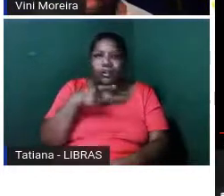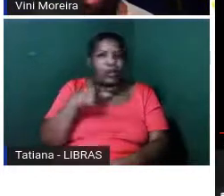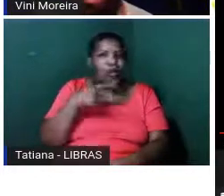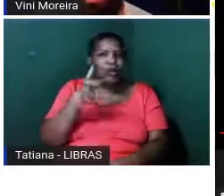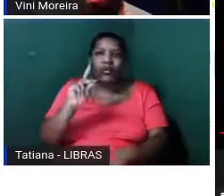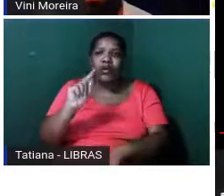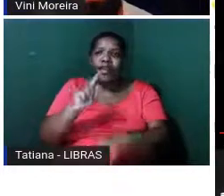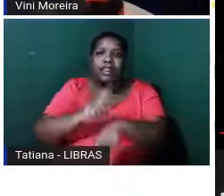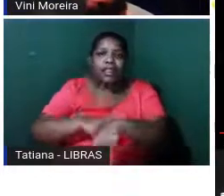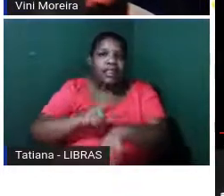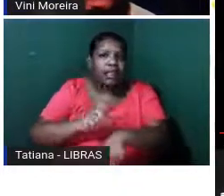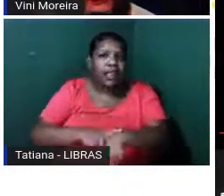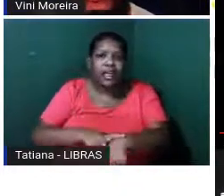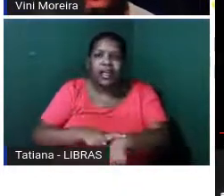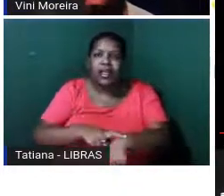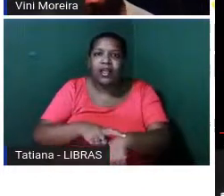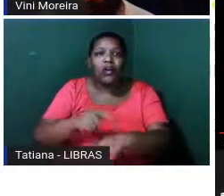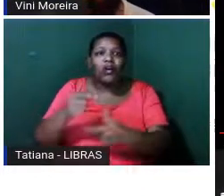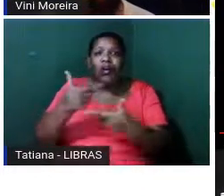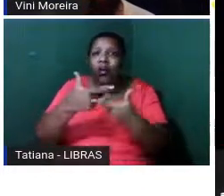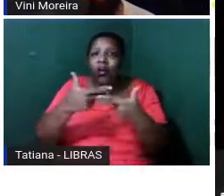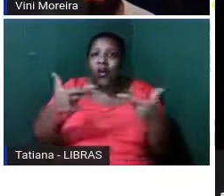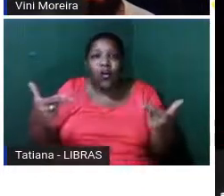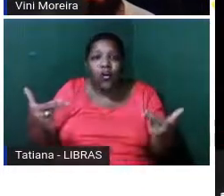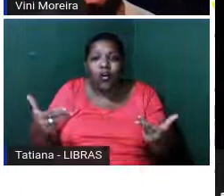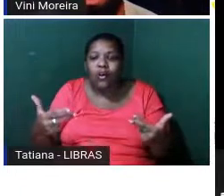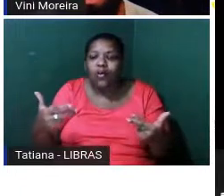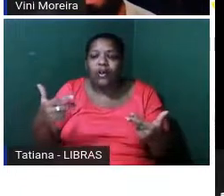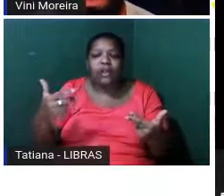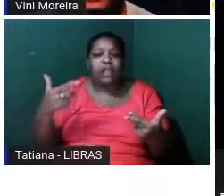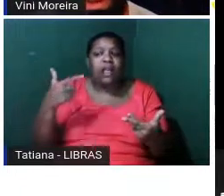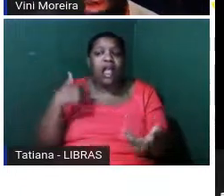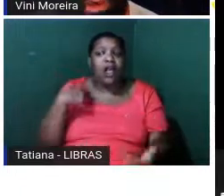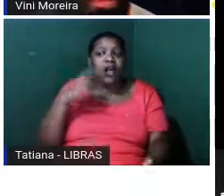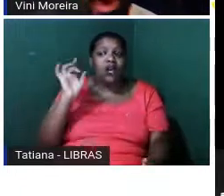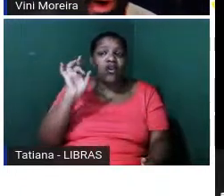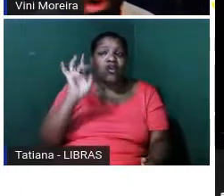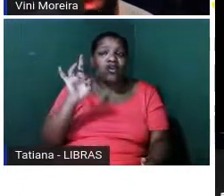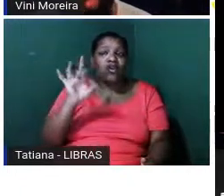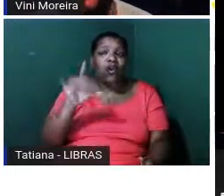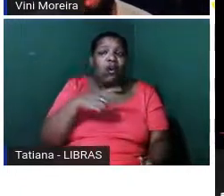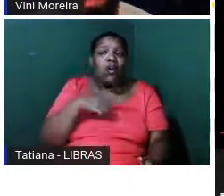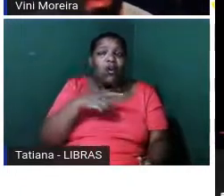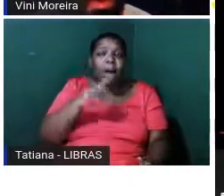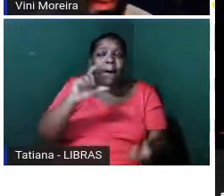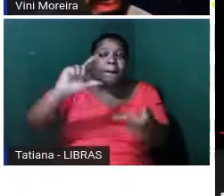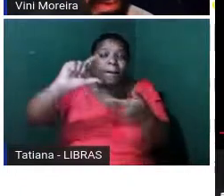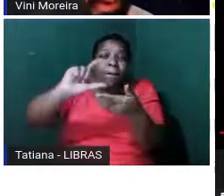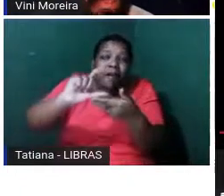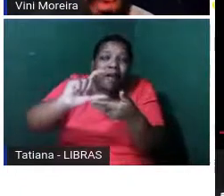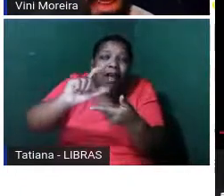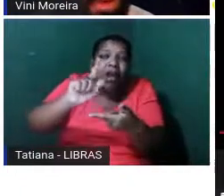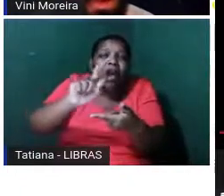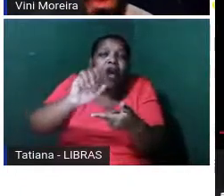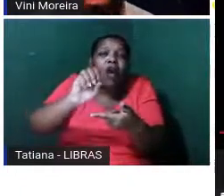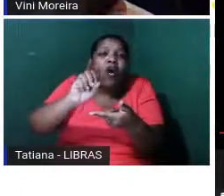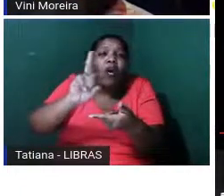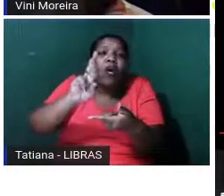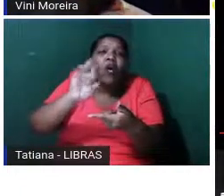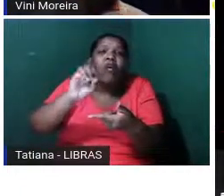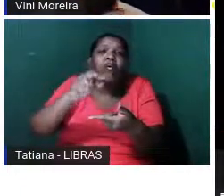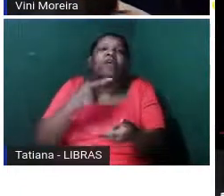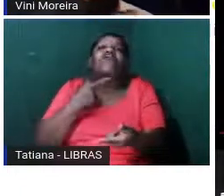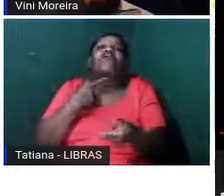ela não tinha tempo não tinha equipamento e eu só tinha uma pequena GoPro e a vontade